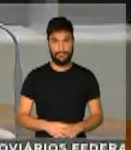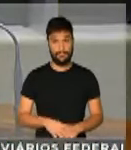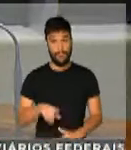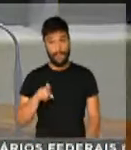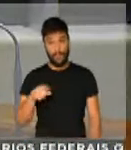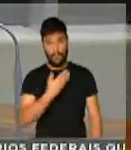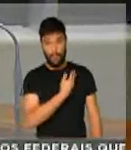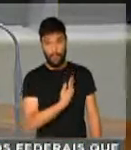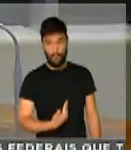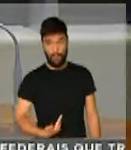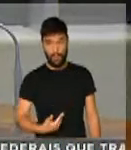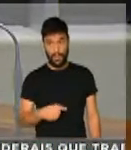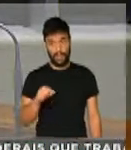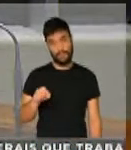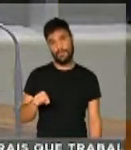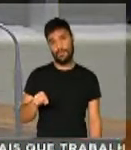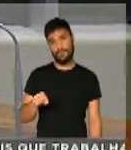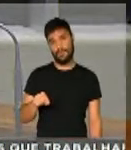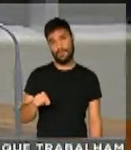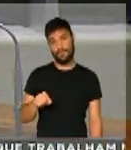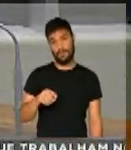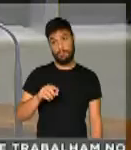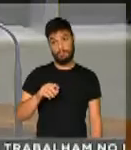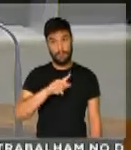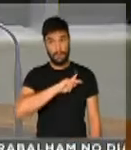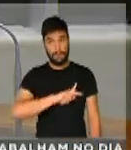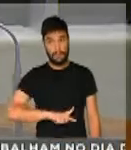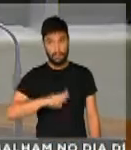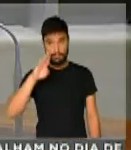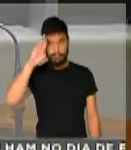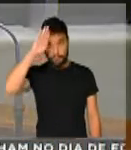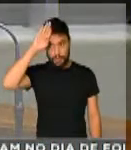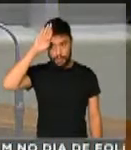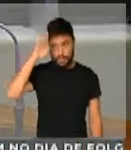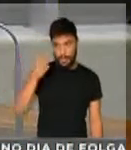O governo de Jair Bolsonaro